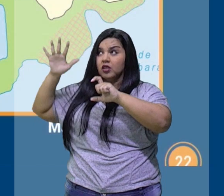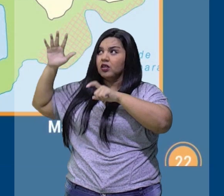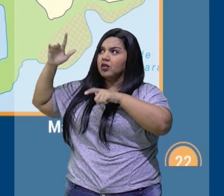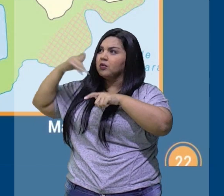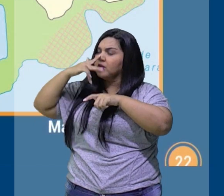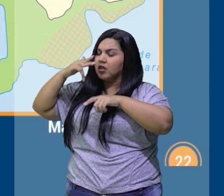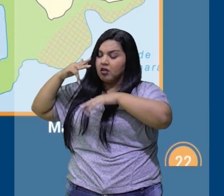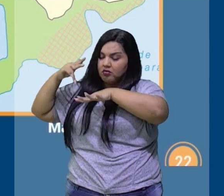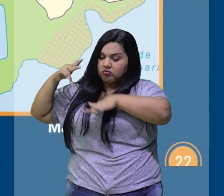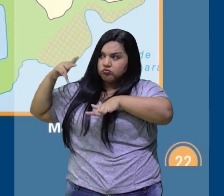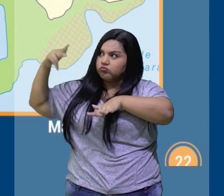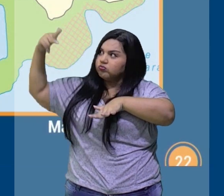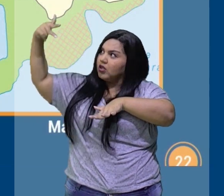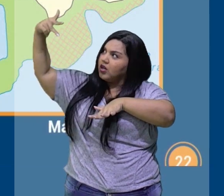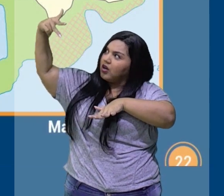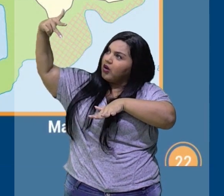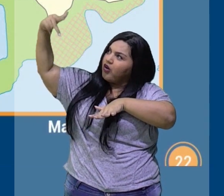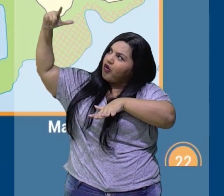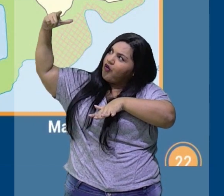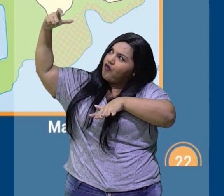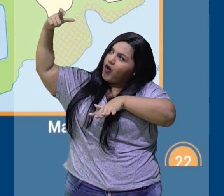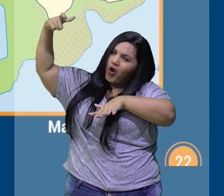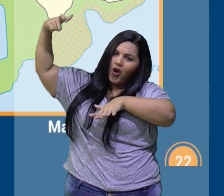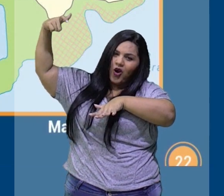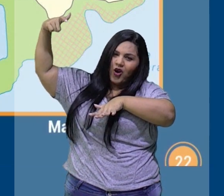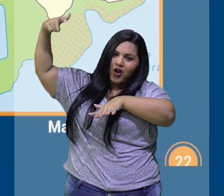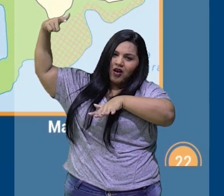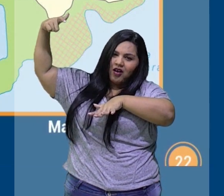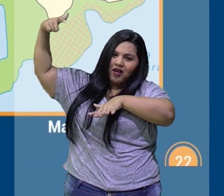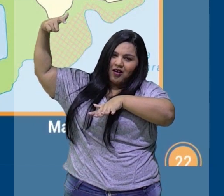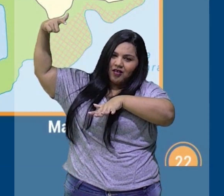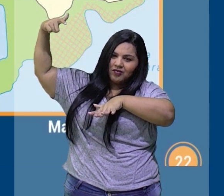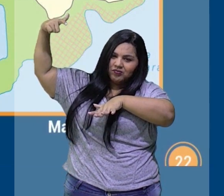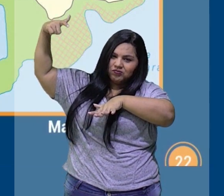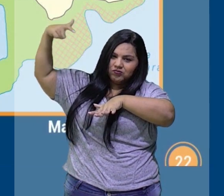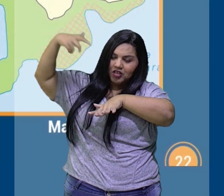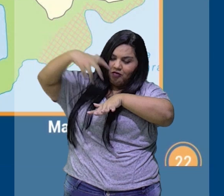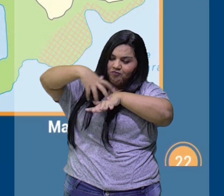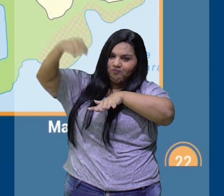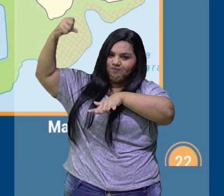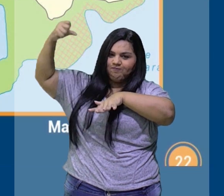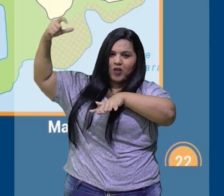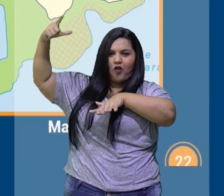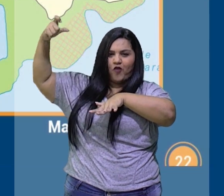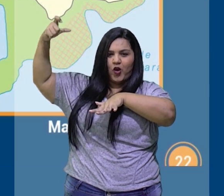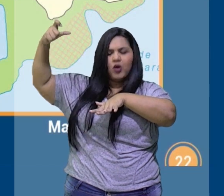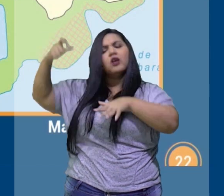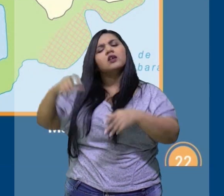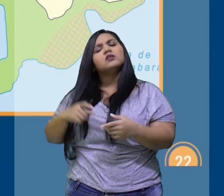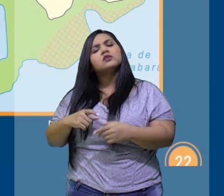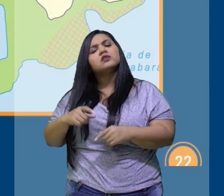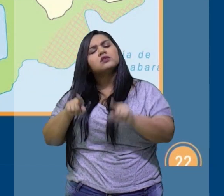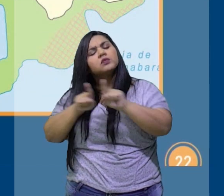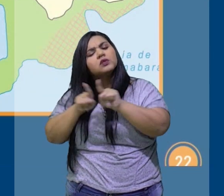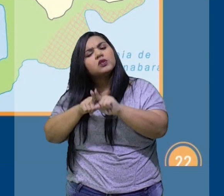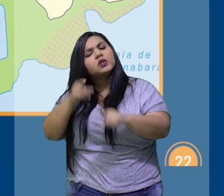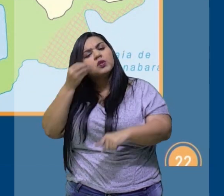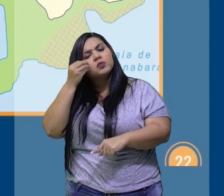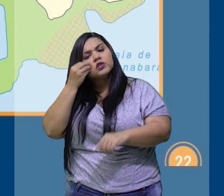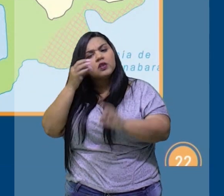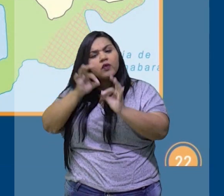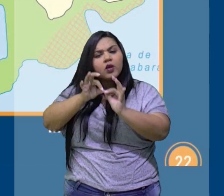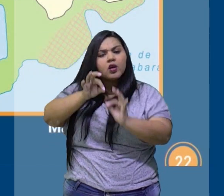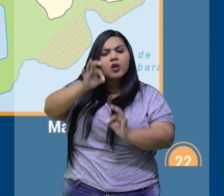de Açúcar, vista de cima, né, e também a gente pode observar as altitudes, né? Diferentemente do que a gente viu